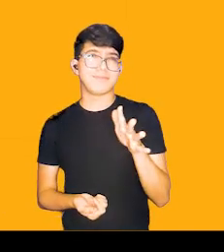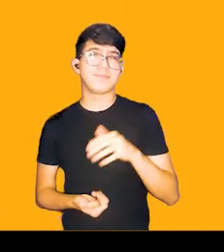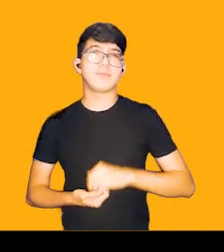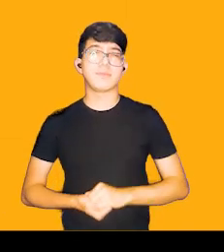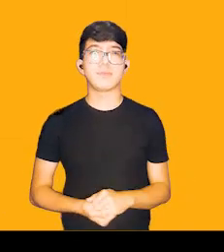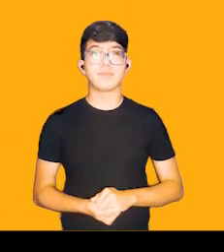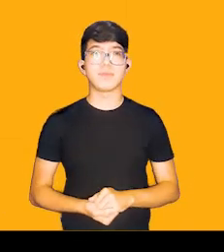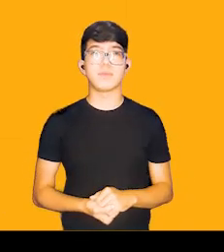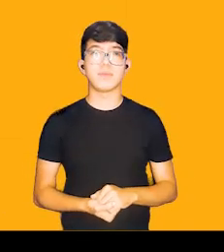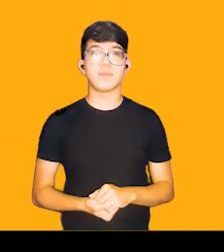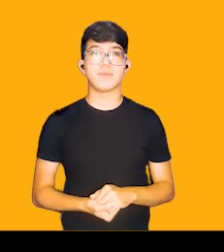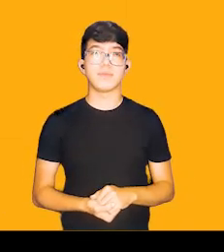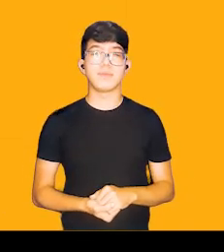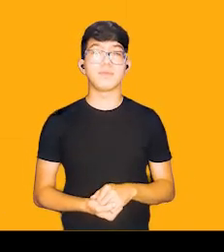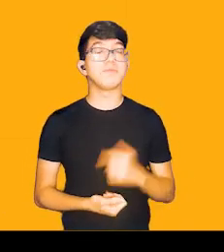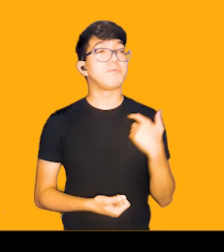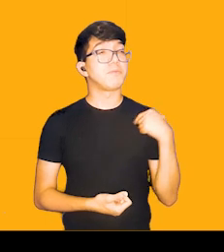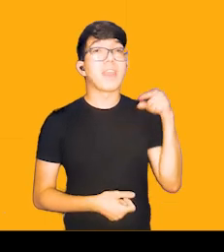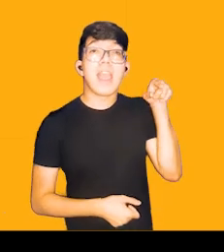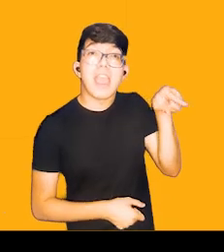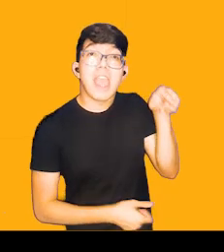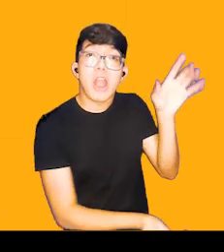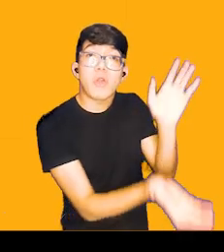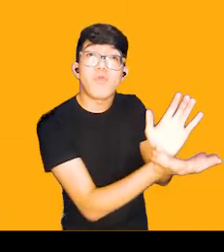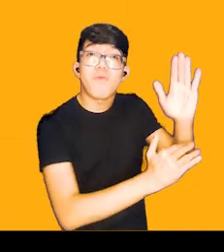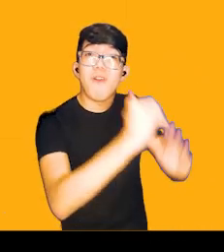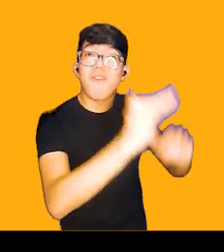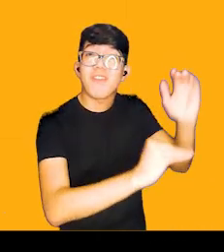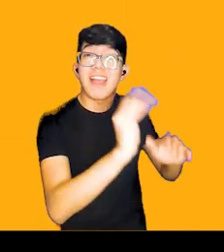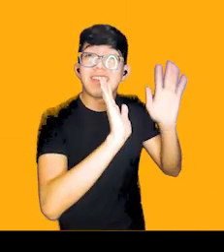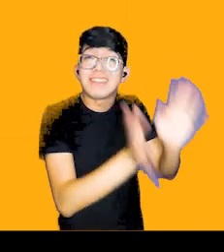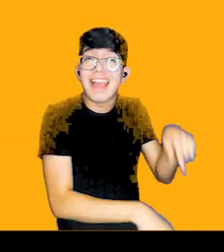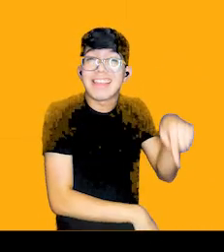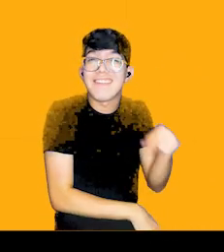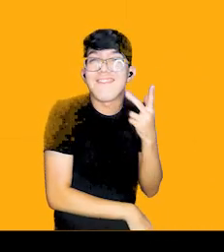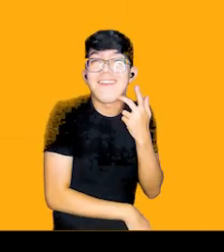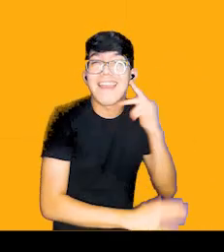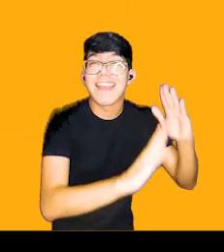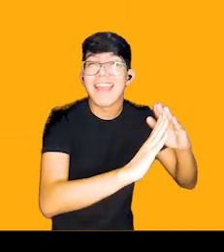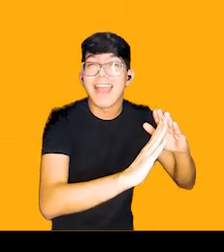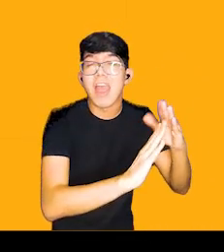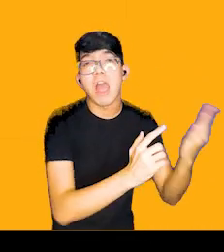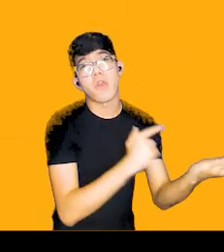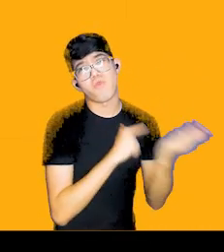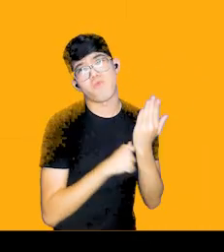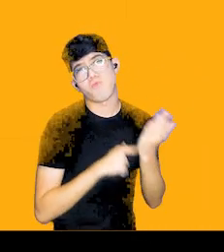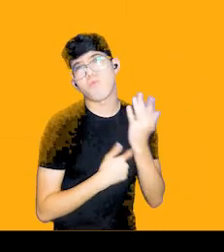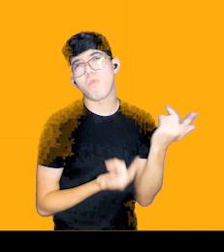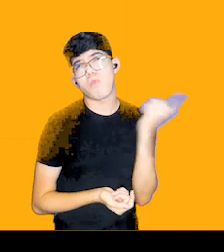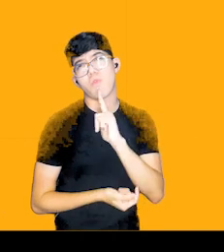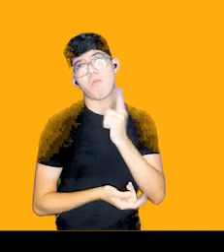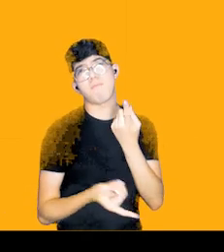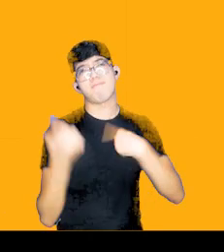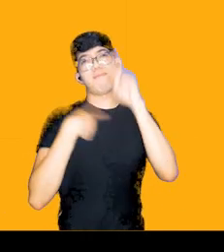anos, por aí. E eu acho que eles facilitaram a minha chegada.